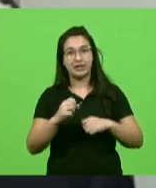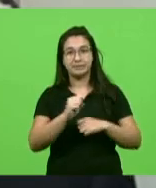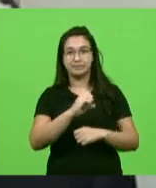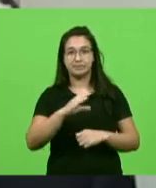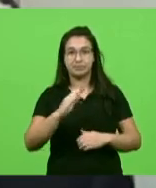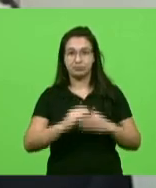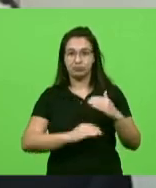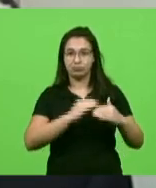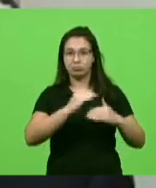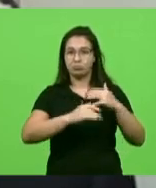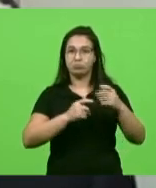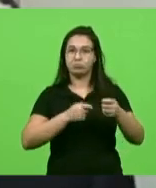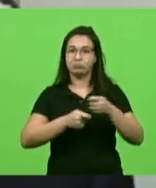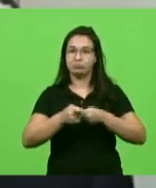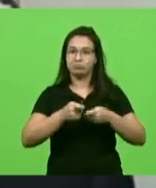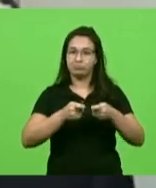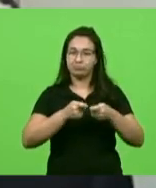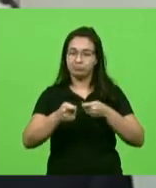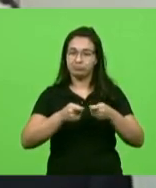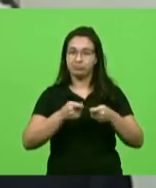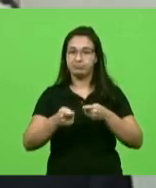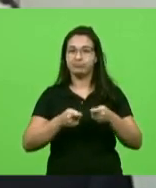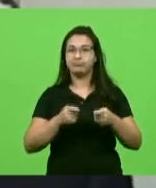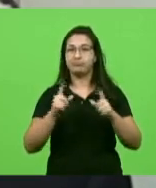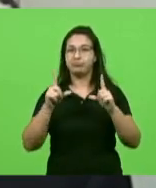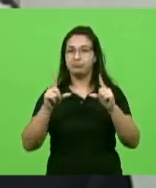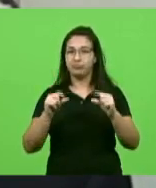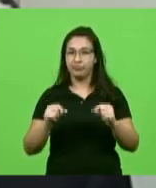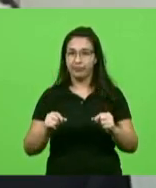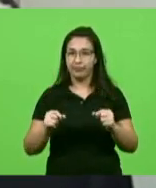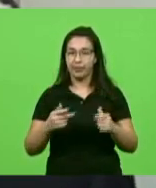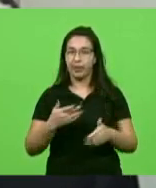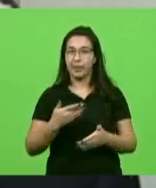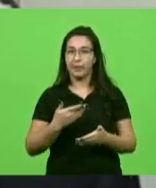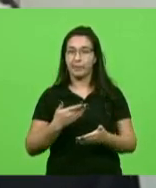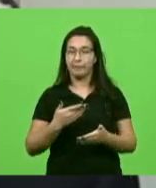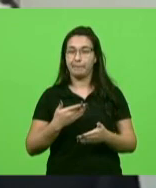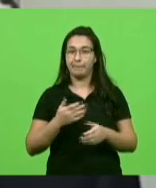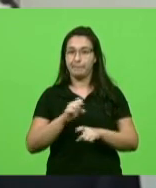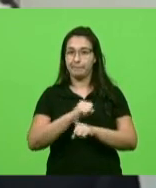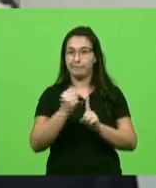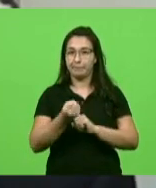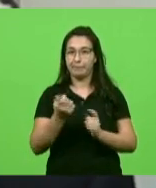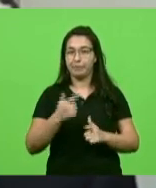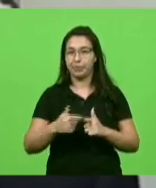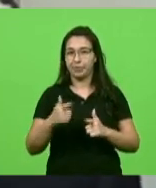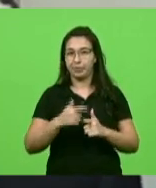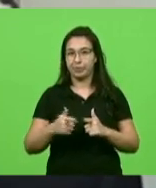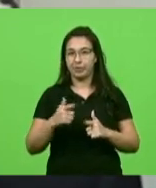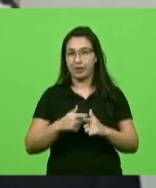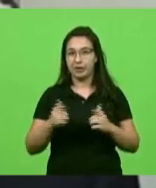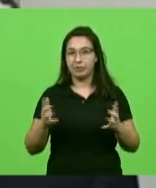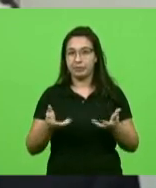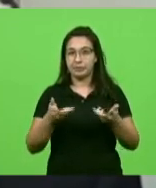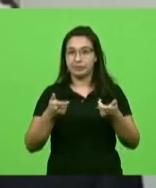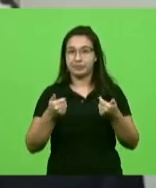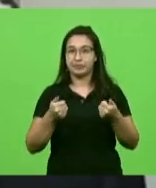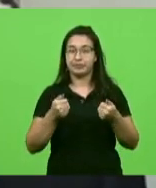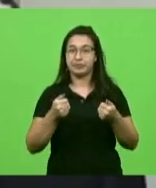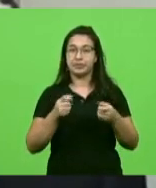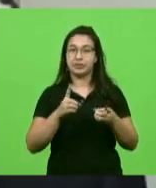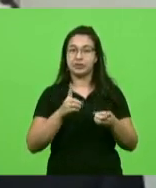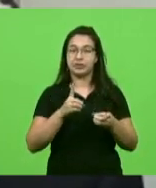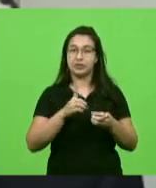Social e econômico mitigar as mazelas sociais demonstrar seu apreço pela democracia e necessário